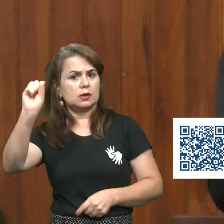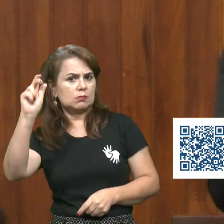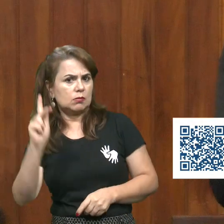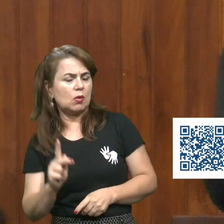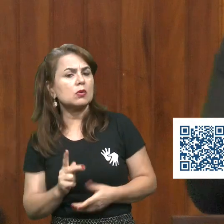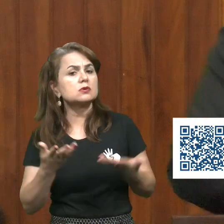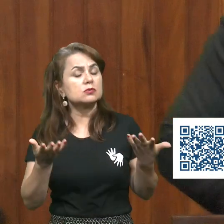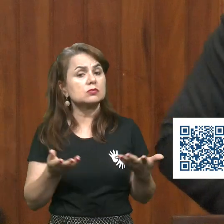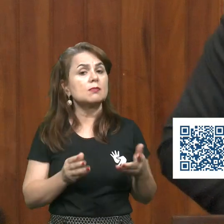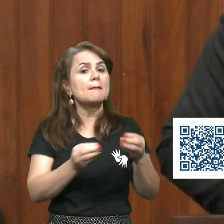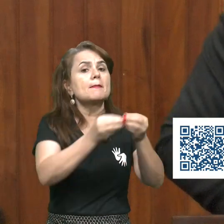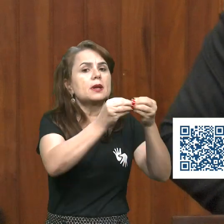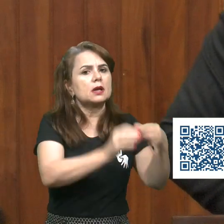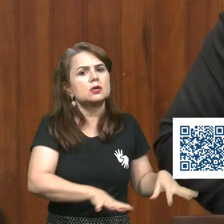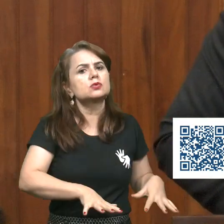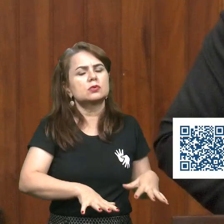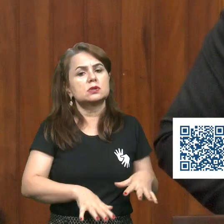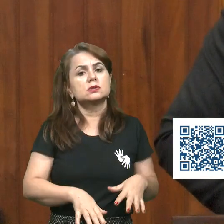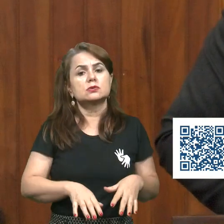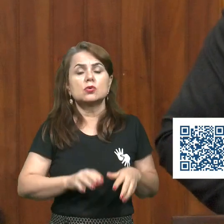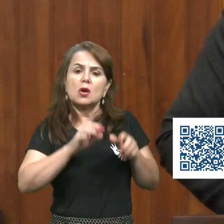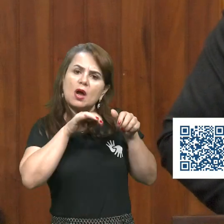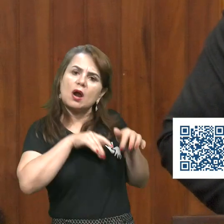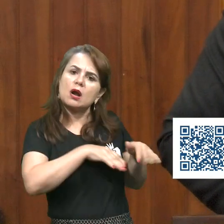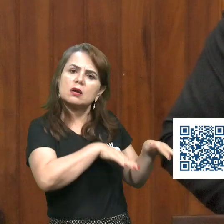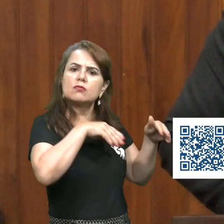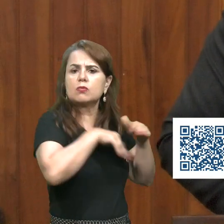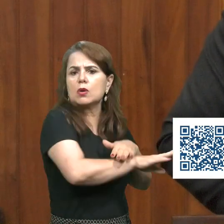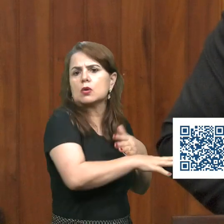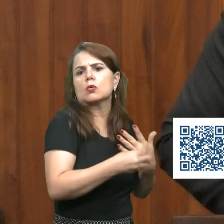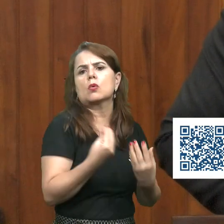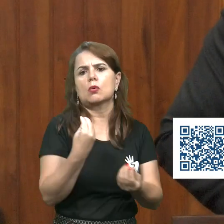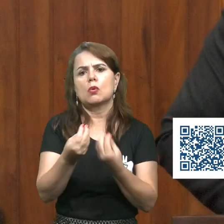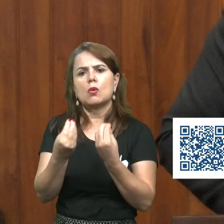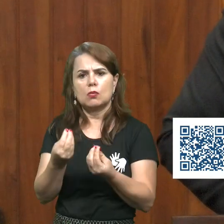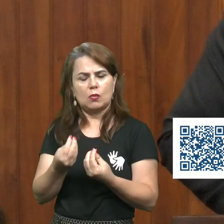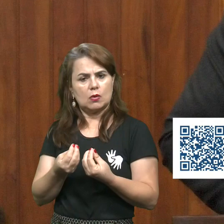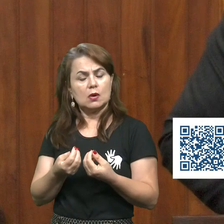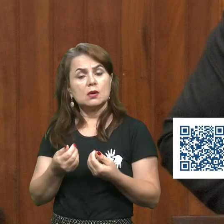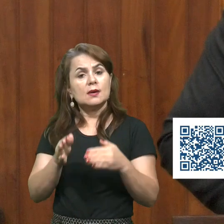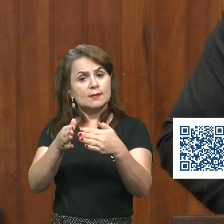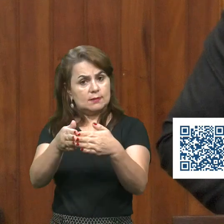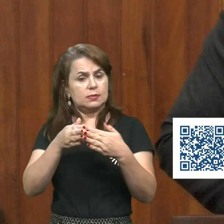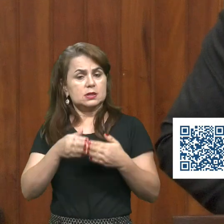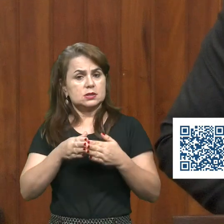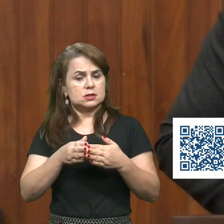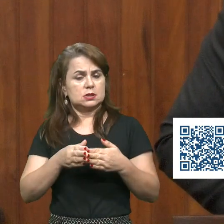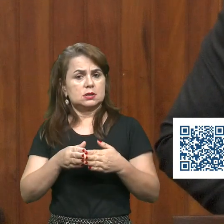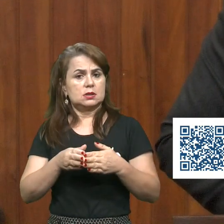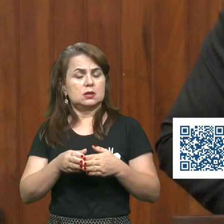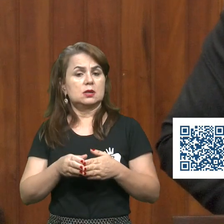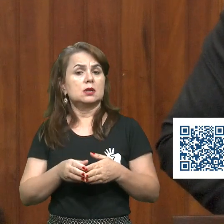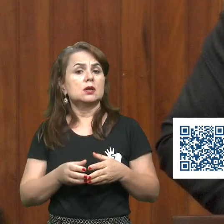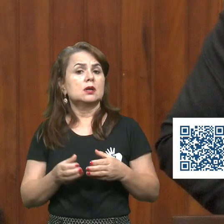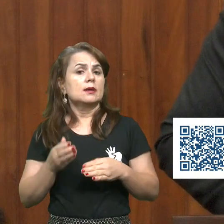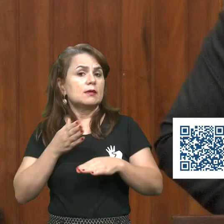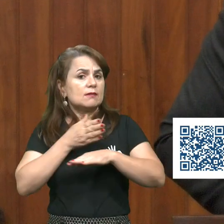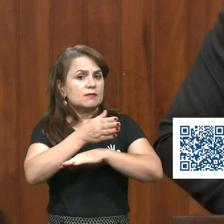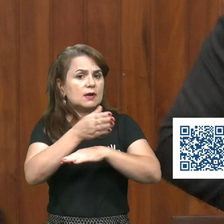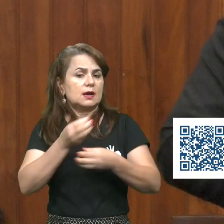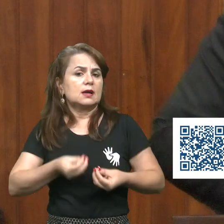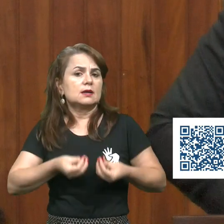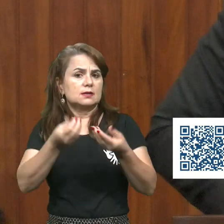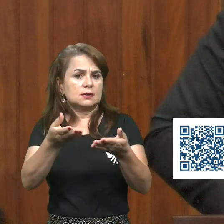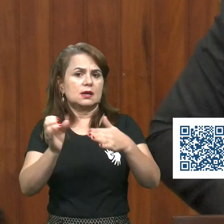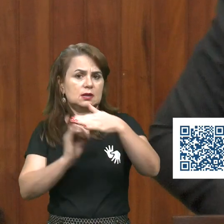sequer a abertura para investigar. Então, vou solicitar a Vossa Excelência que encaminhe a algumas autoridades e instituições públicas